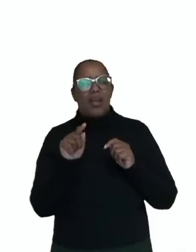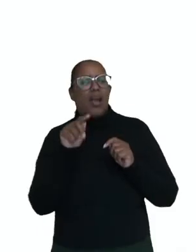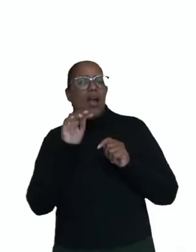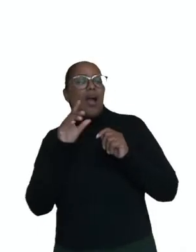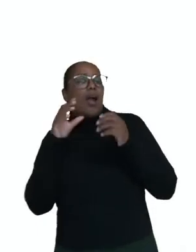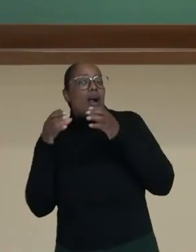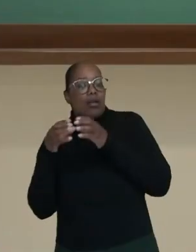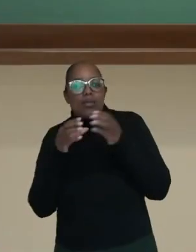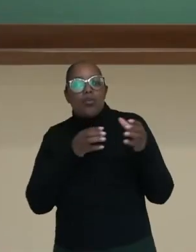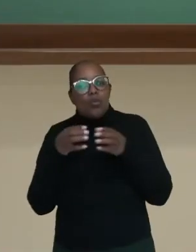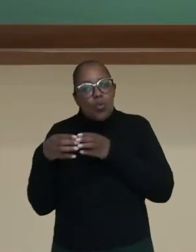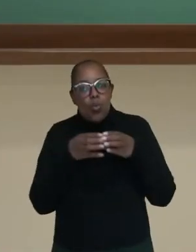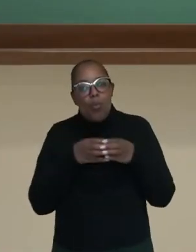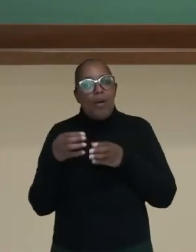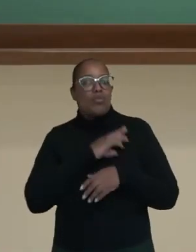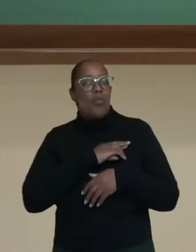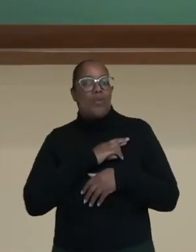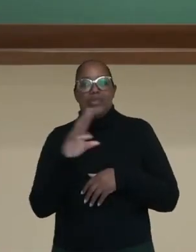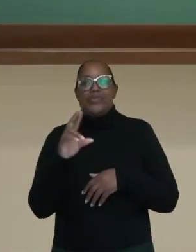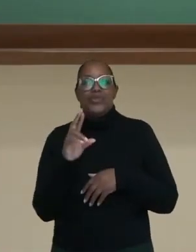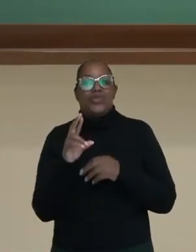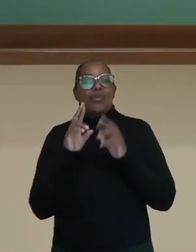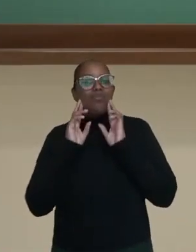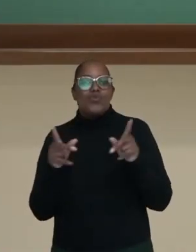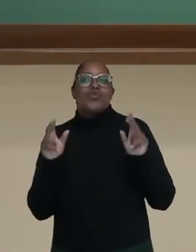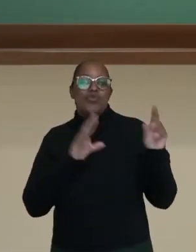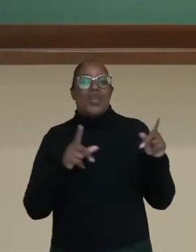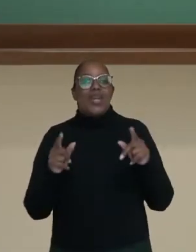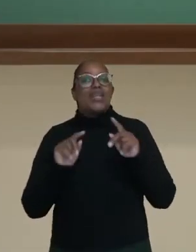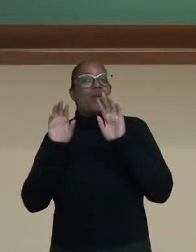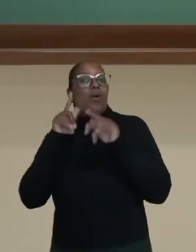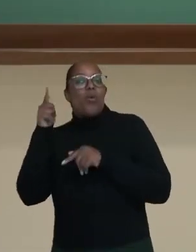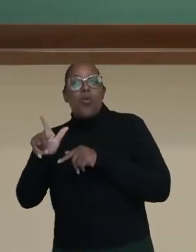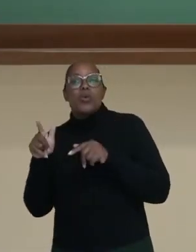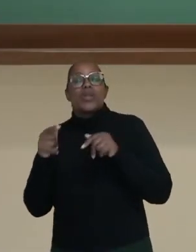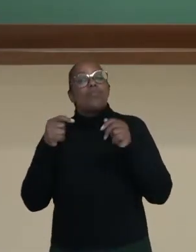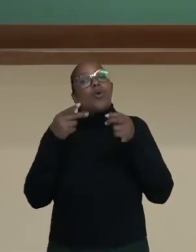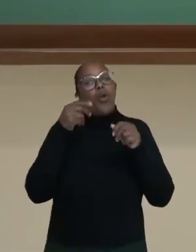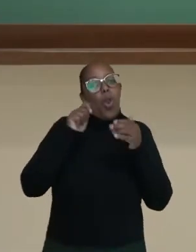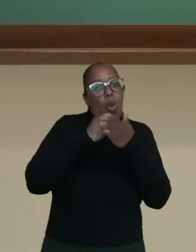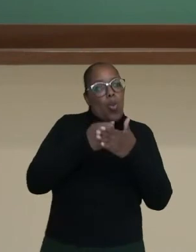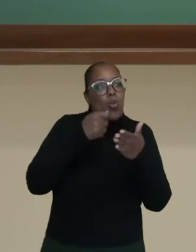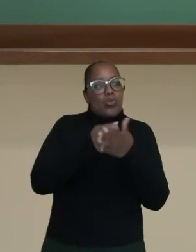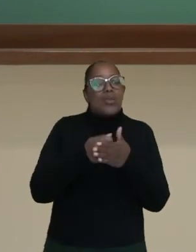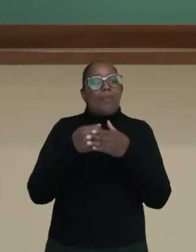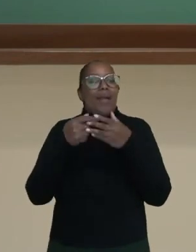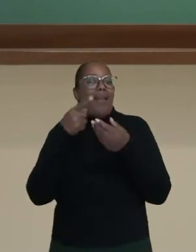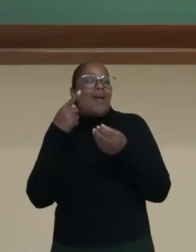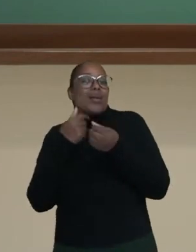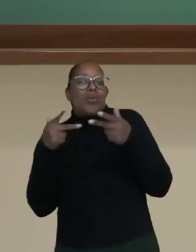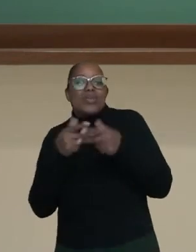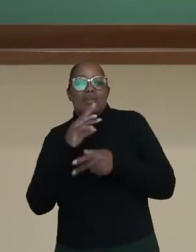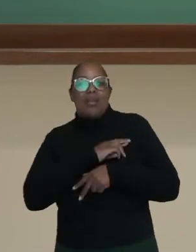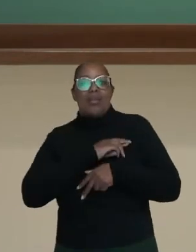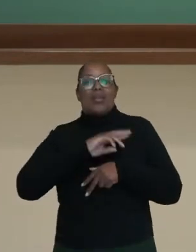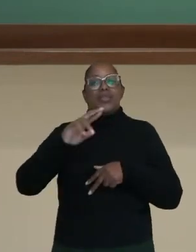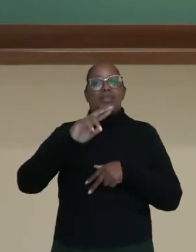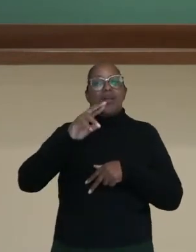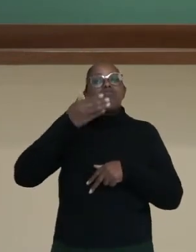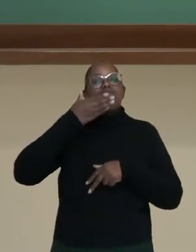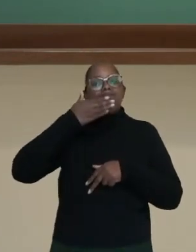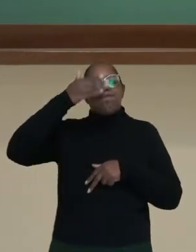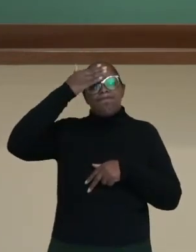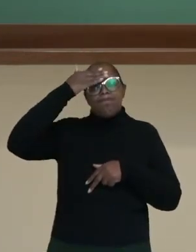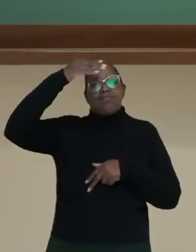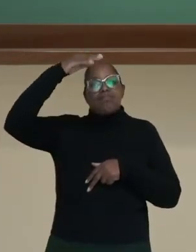questão budista e a outra localidade pela questão islâmica. Isso é bem interessante e configura um movimento bem forte de